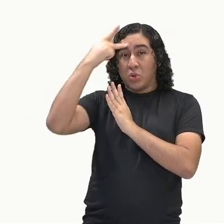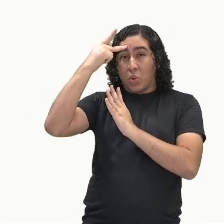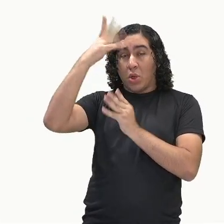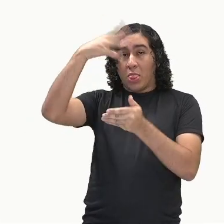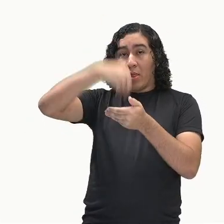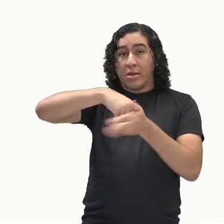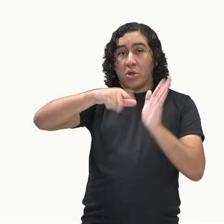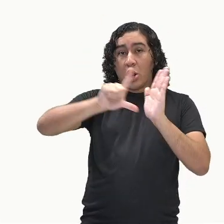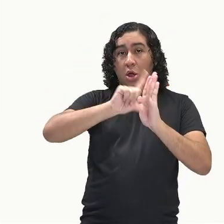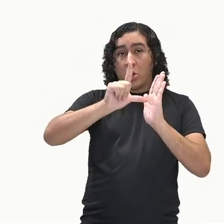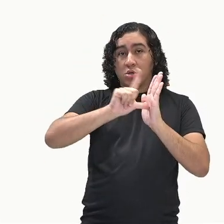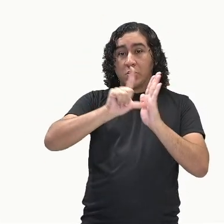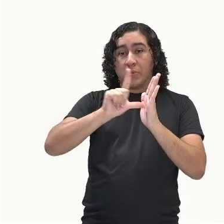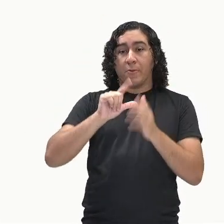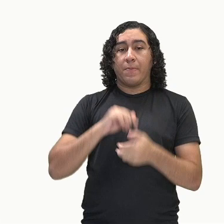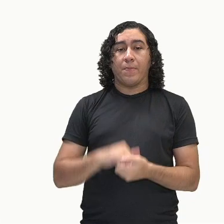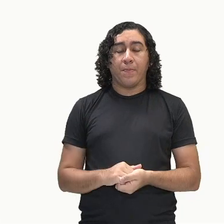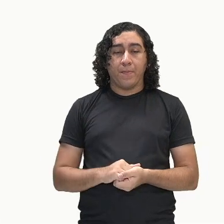loja.